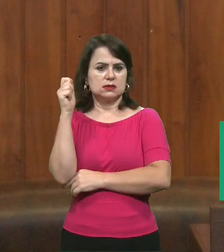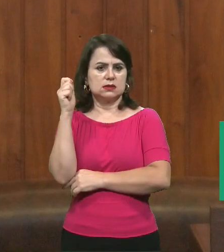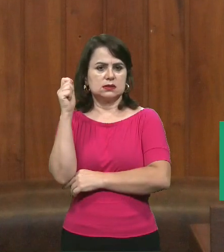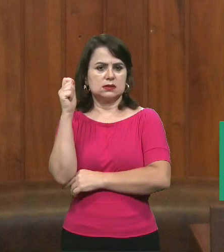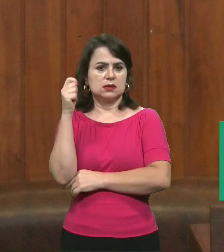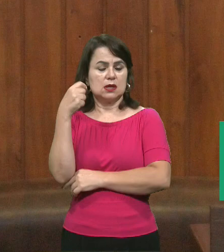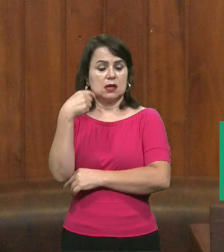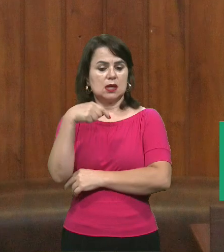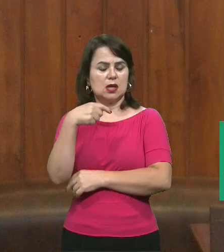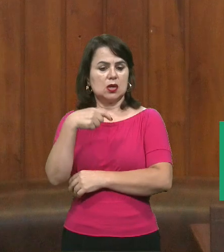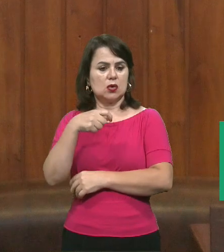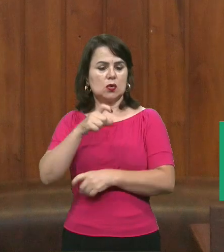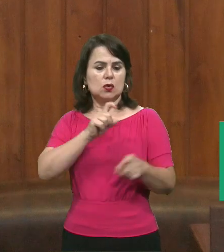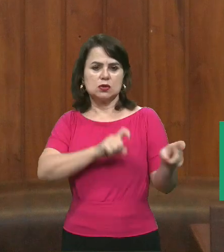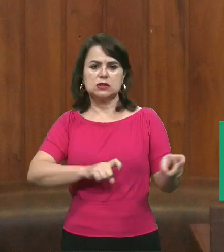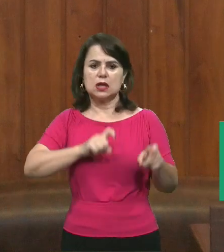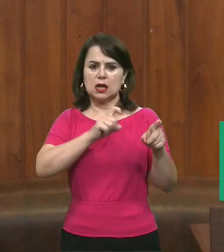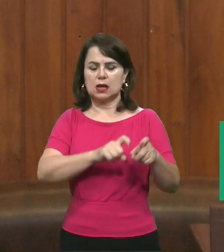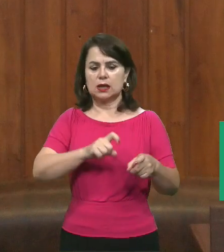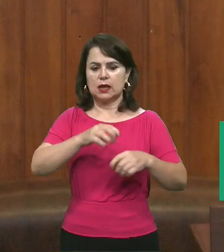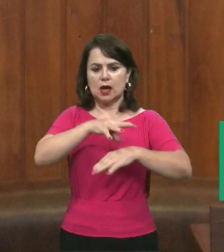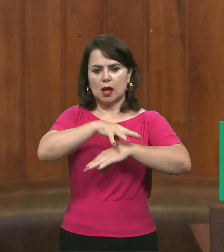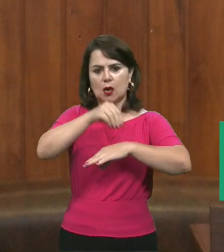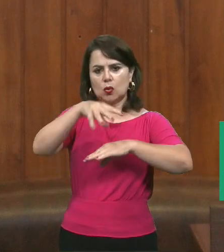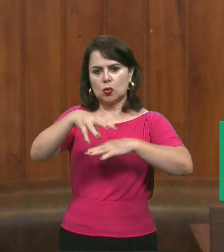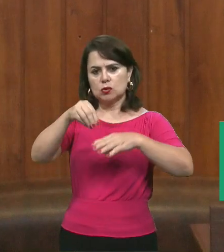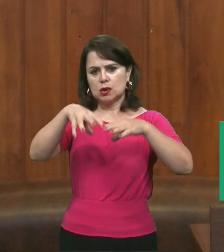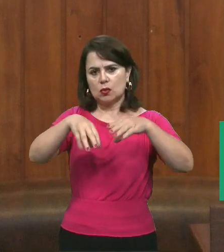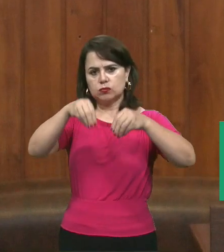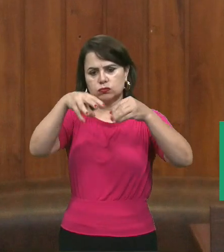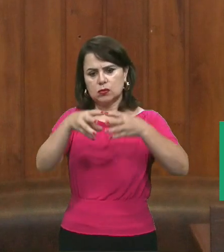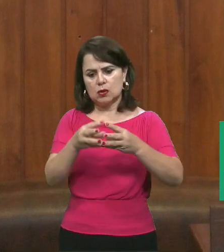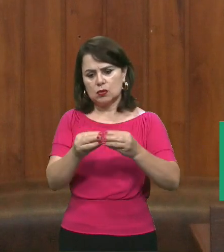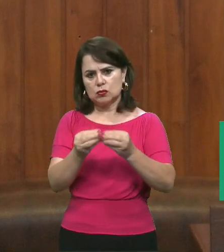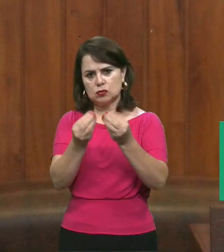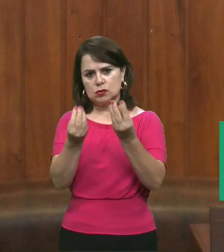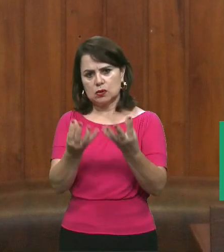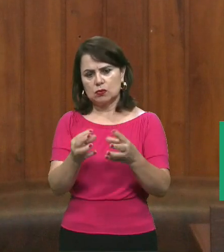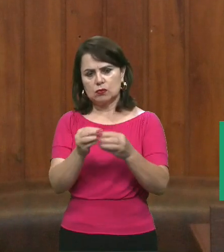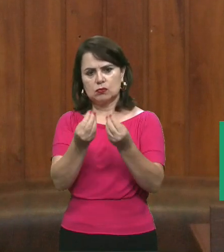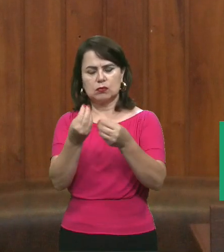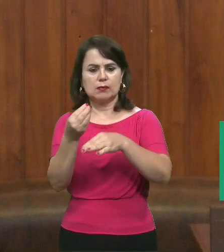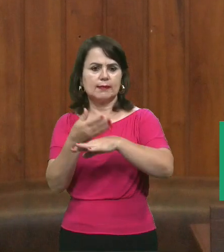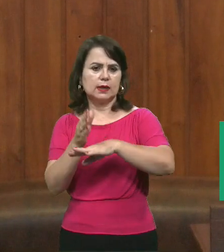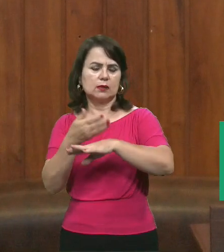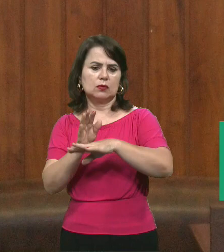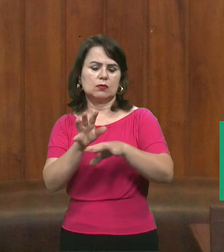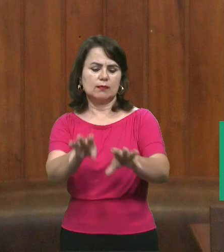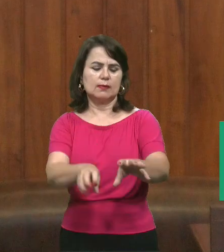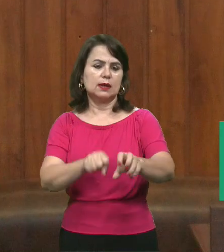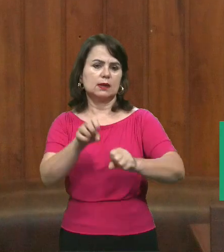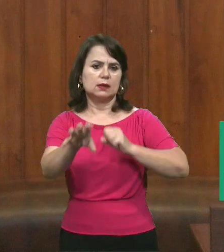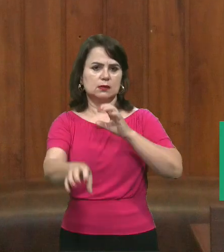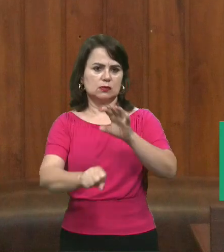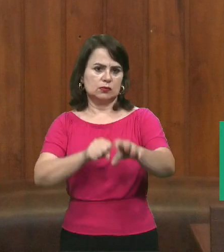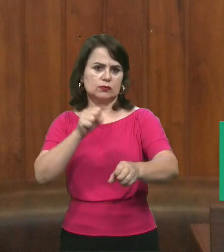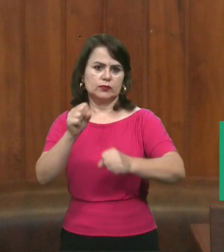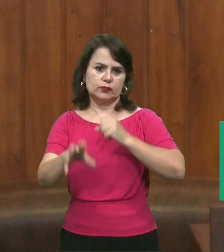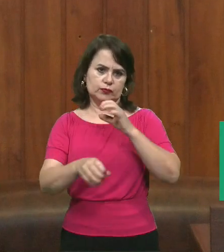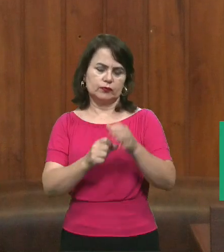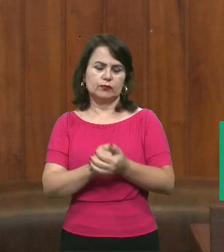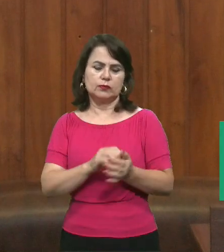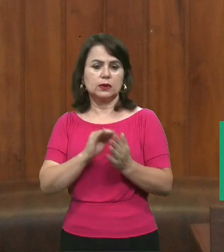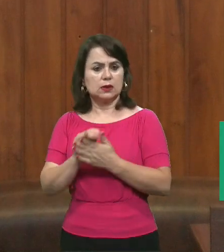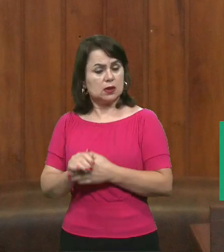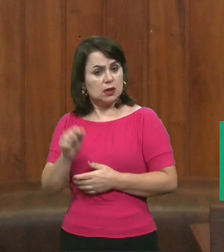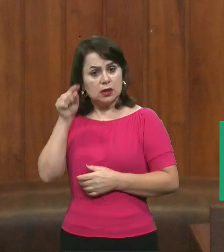algodão na região de Assis, com muita honra e com muito orgulho. Você, Valdeci, foi zelador de chácara. É uma